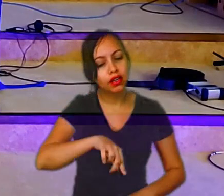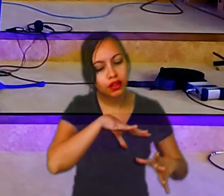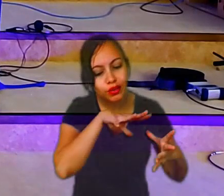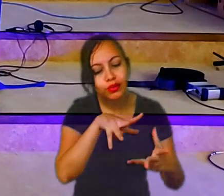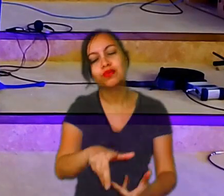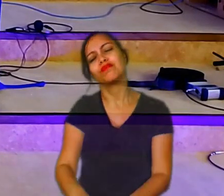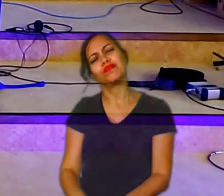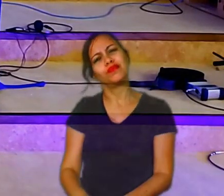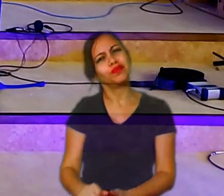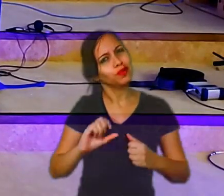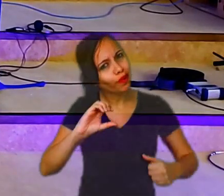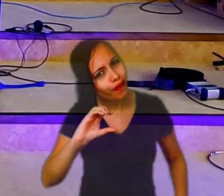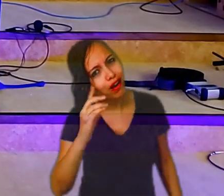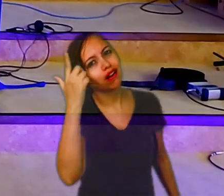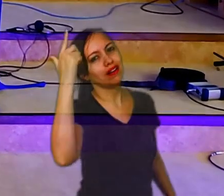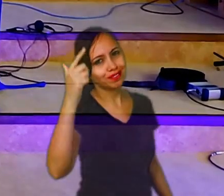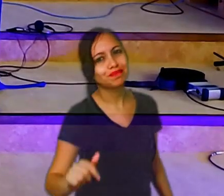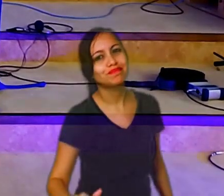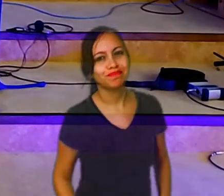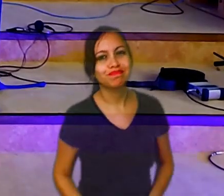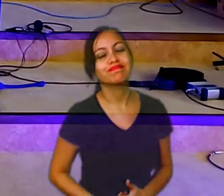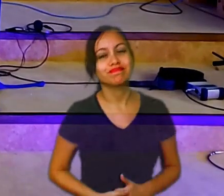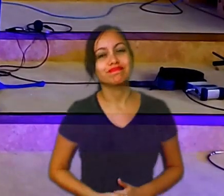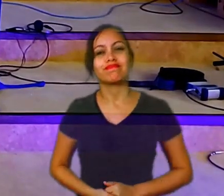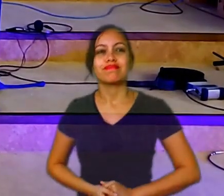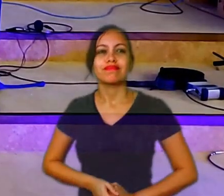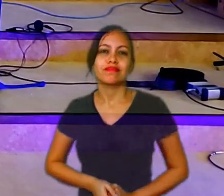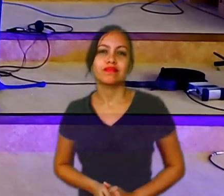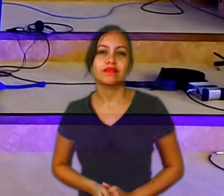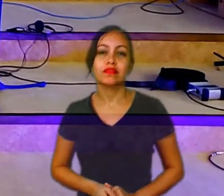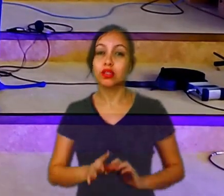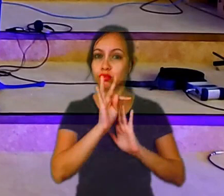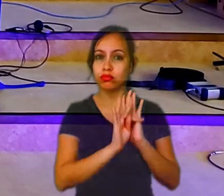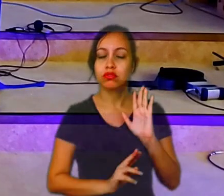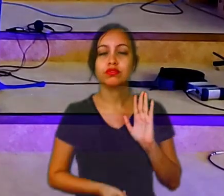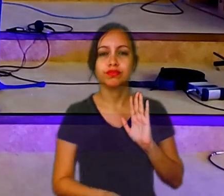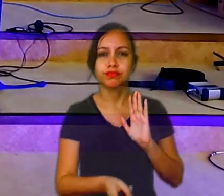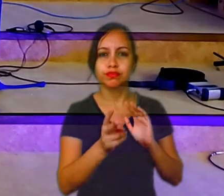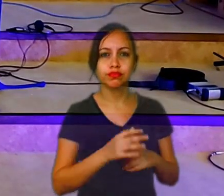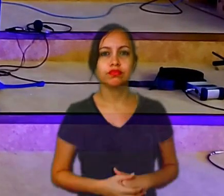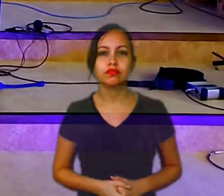Com certeza Ele está. E o texto continua.